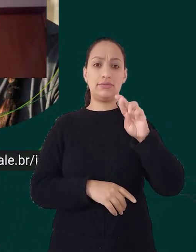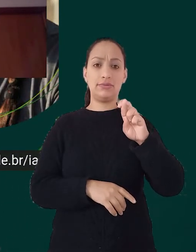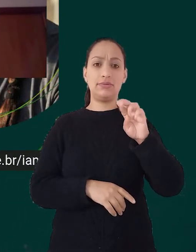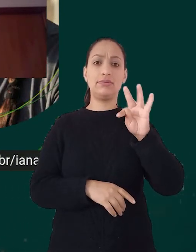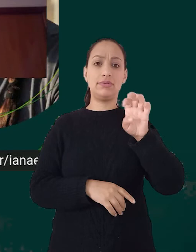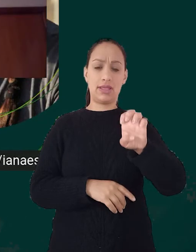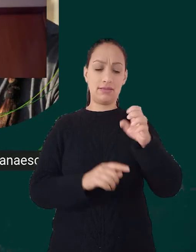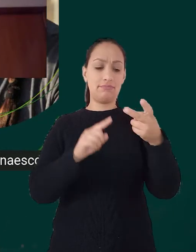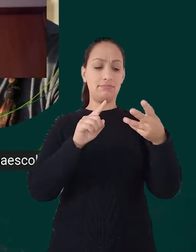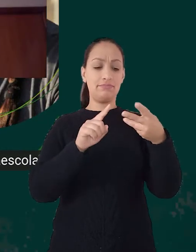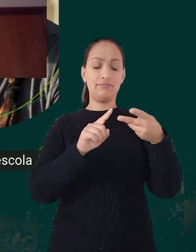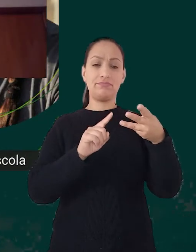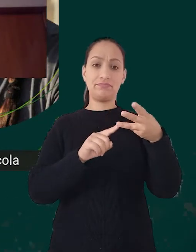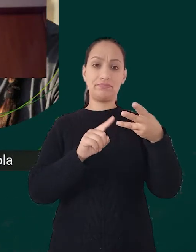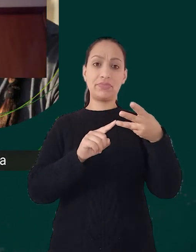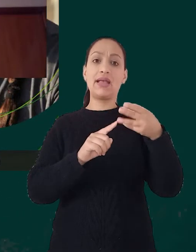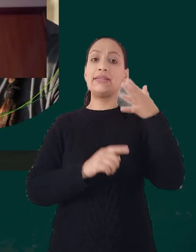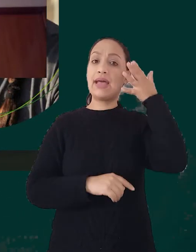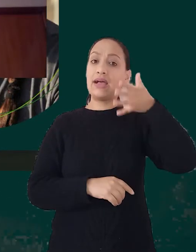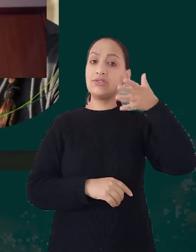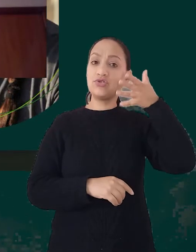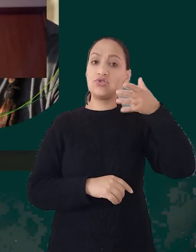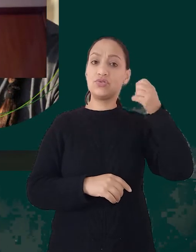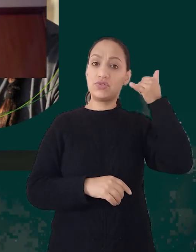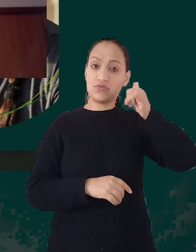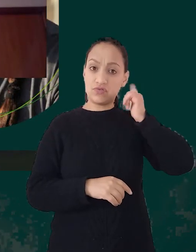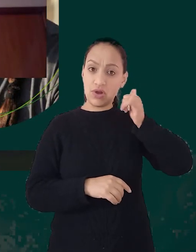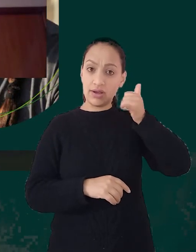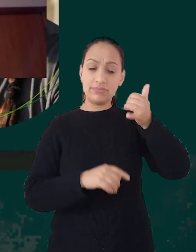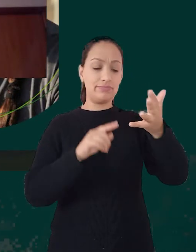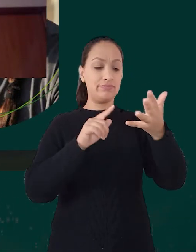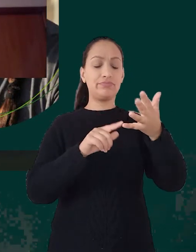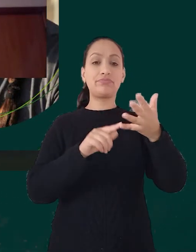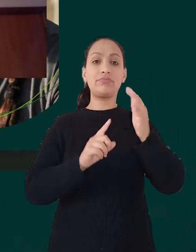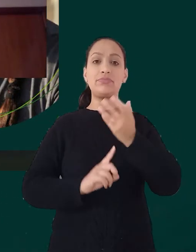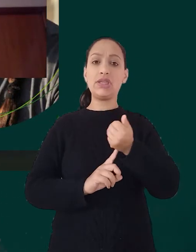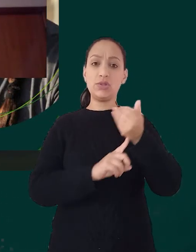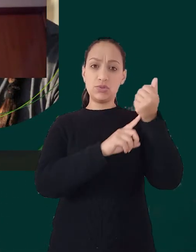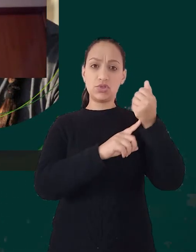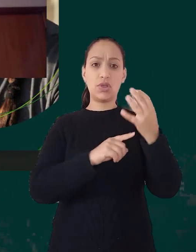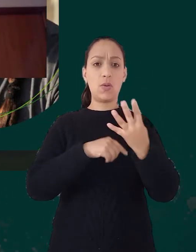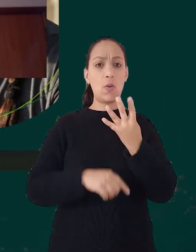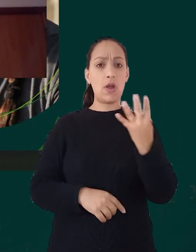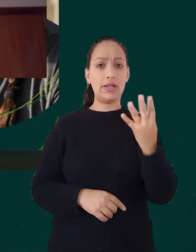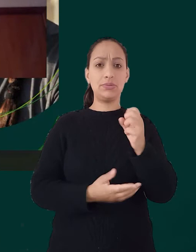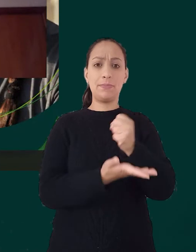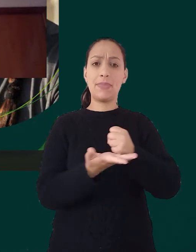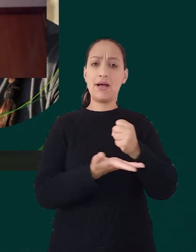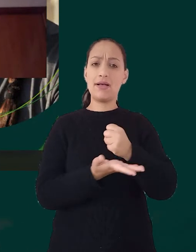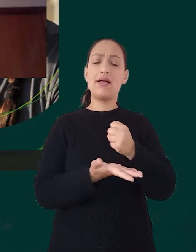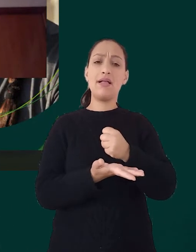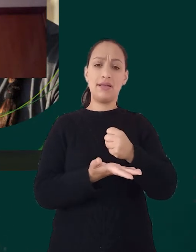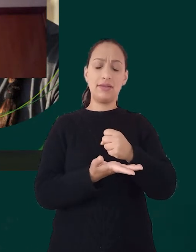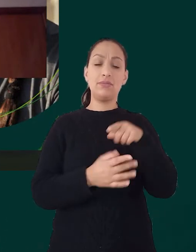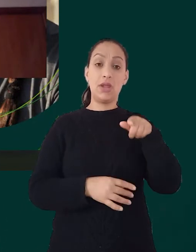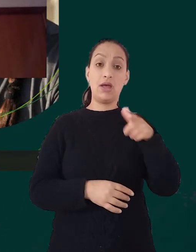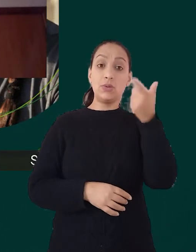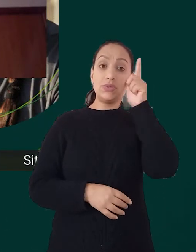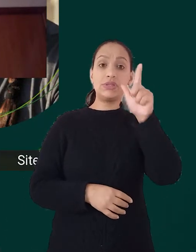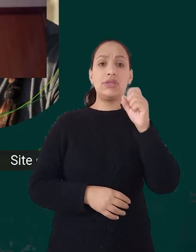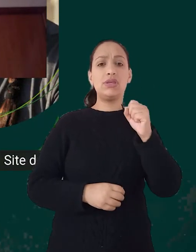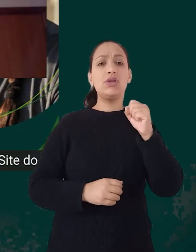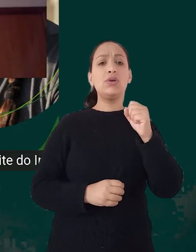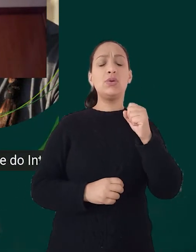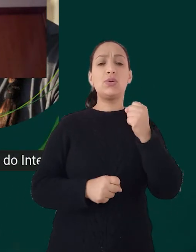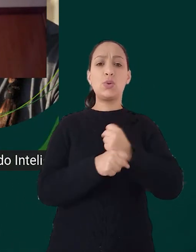da tecnologia. A gente sempre vai compreender esses quatro pilares para que a gente possa construir. Não adianta